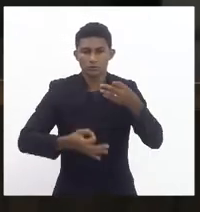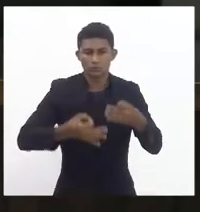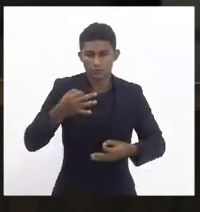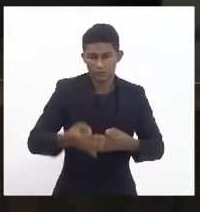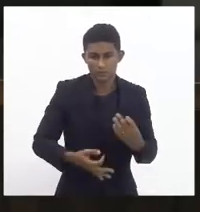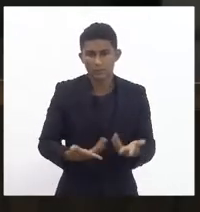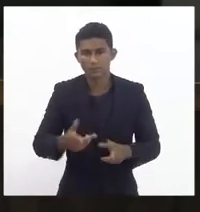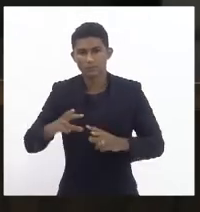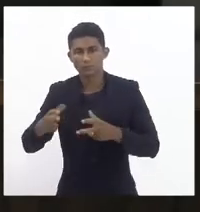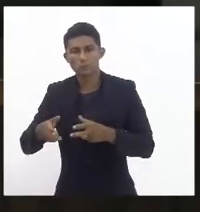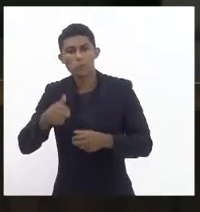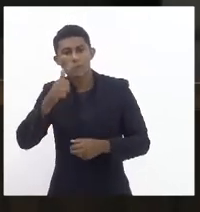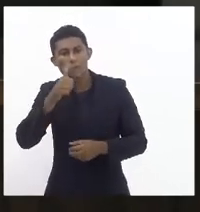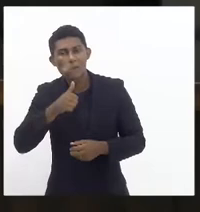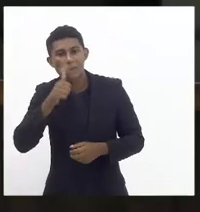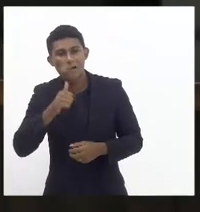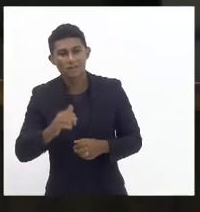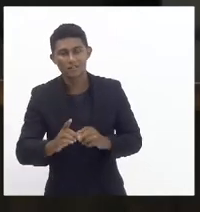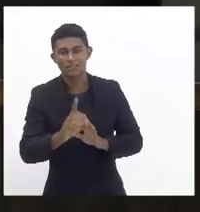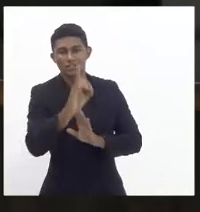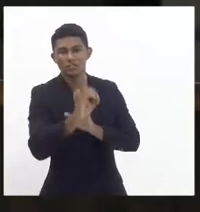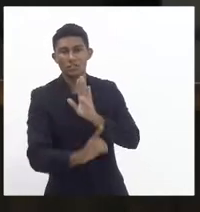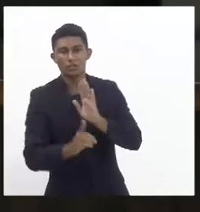do direito das mulheres